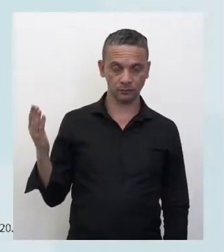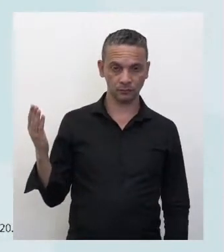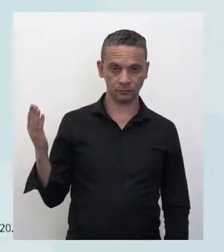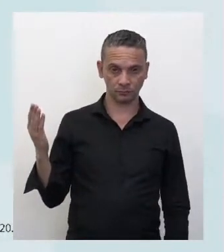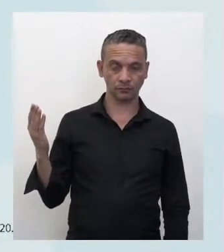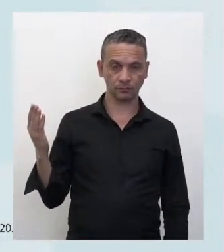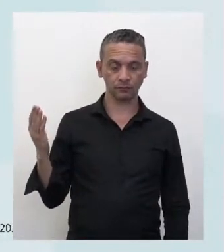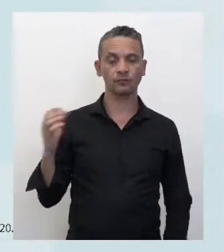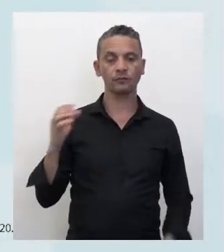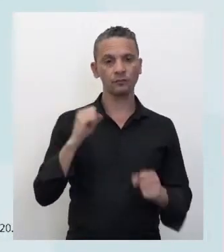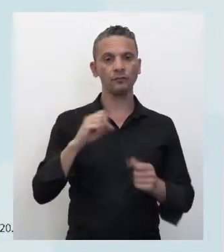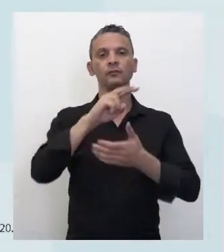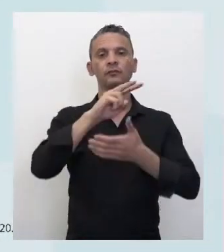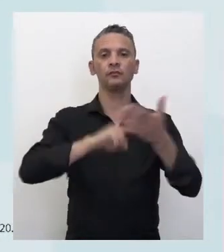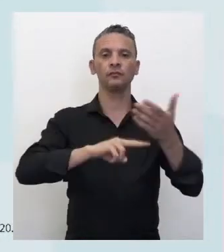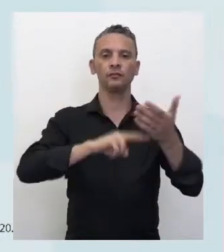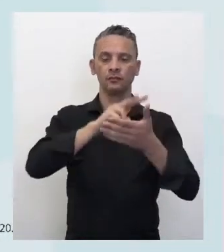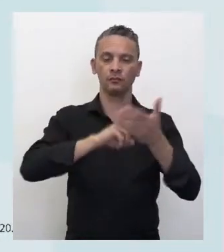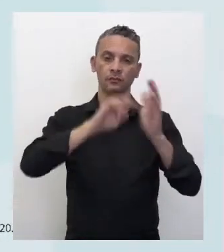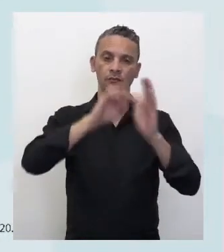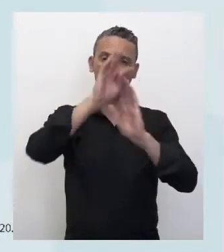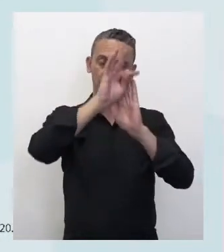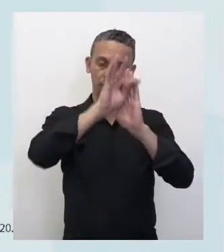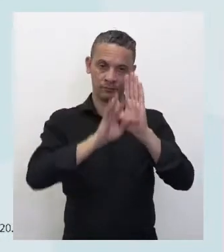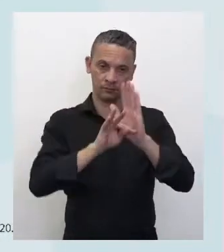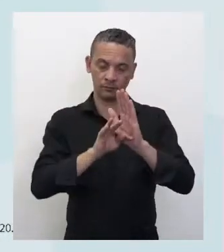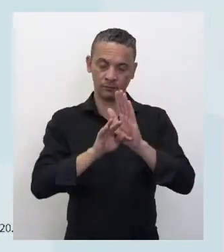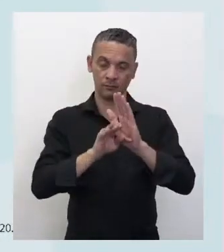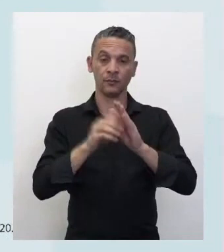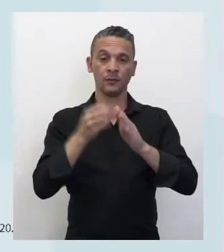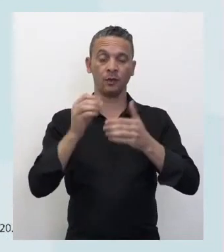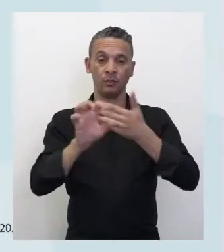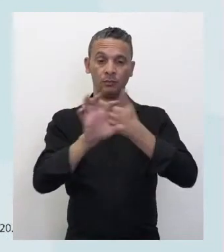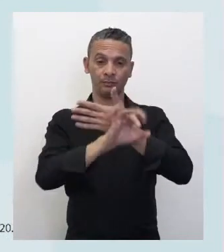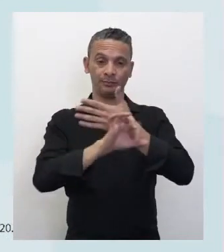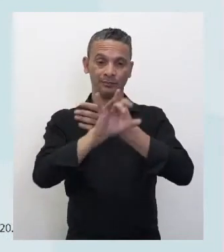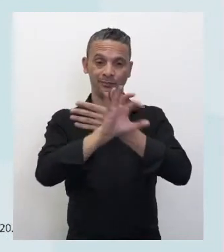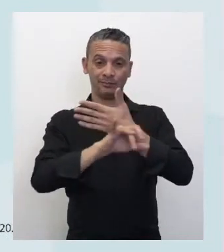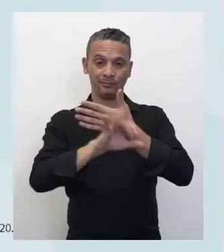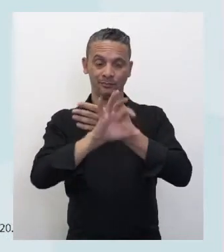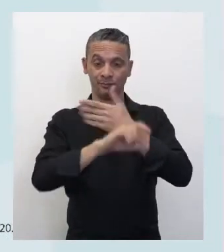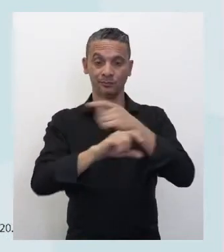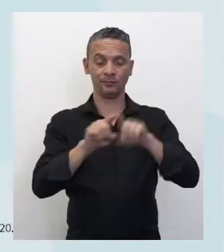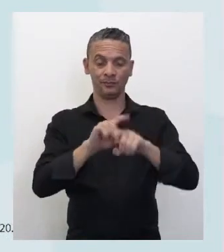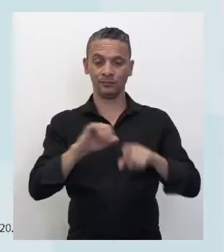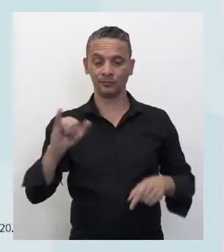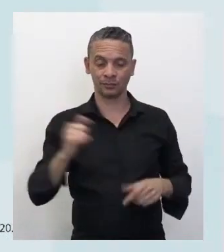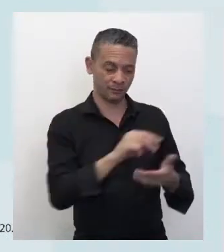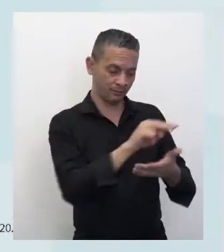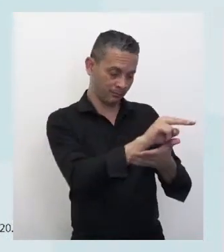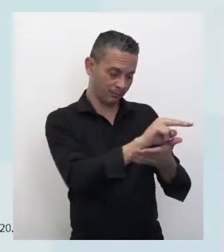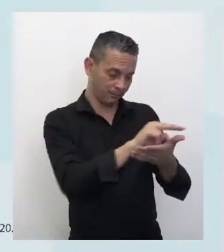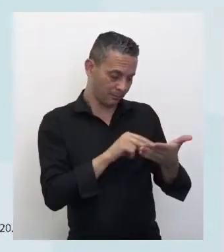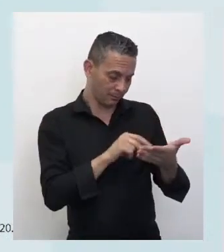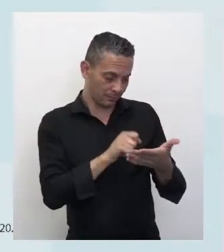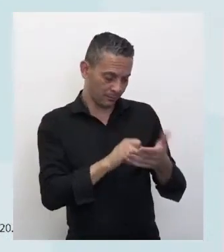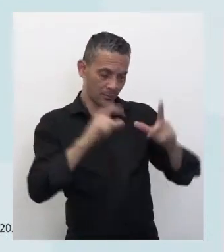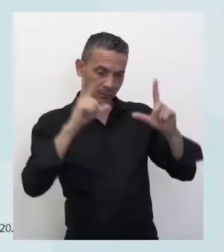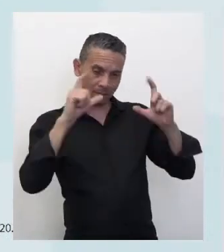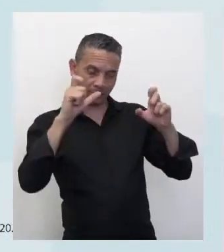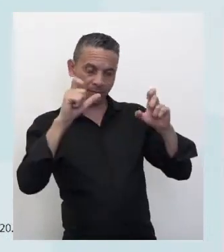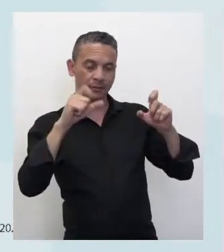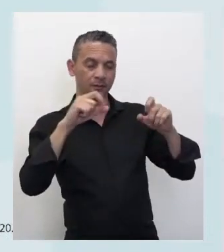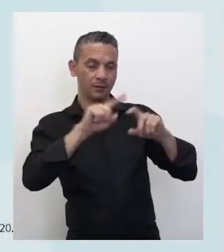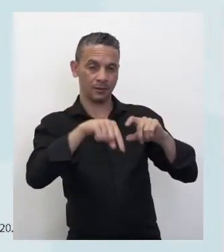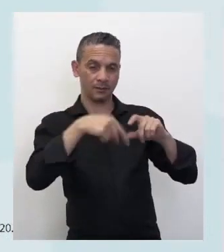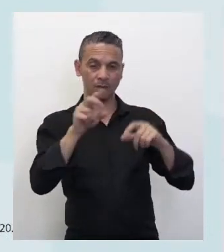quem quiser ler esse texto na íntegra, ele está lá disponível para vocês. Então, aproveitem, tirem aí um print da tela para